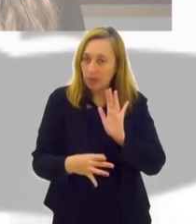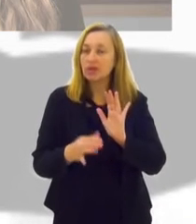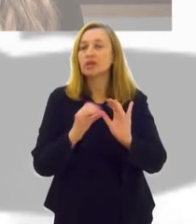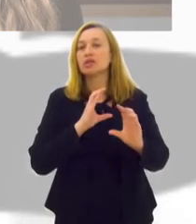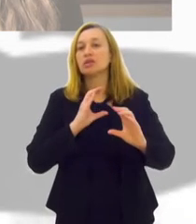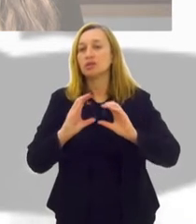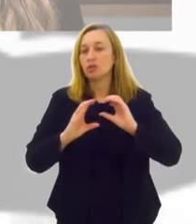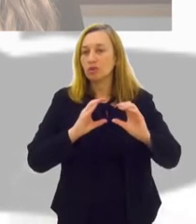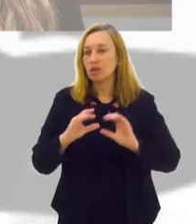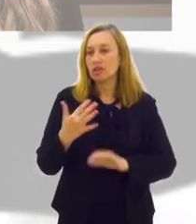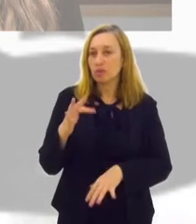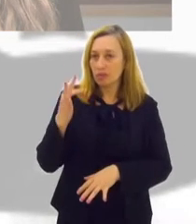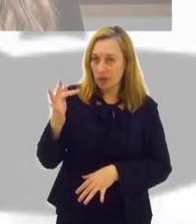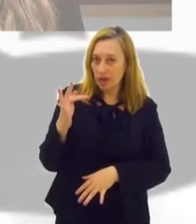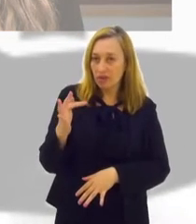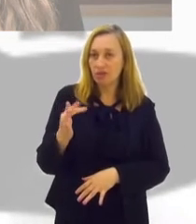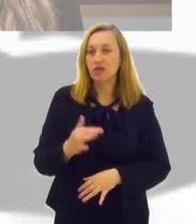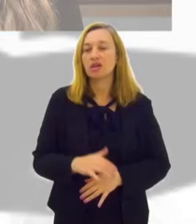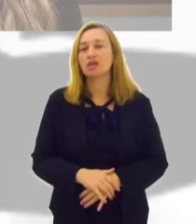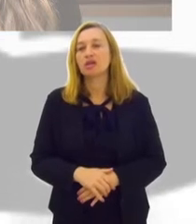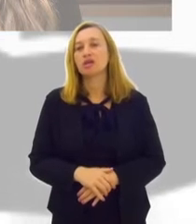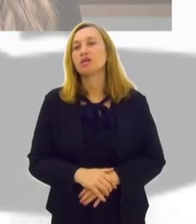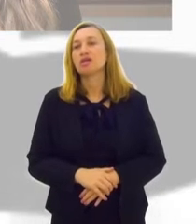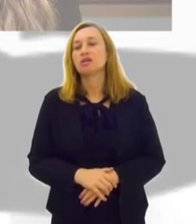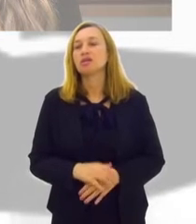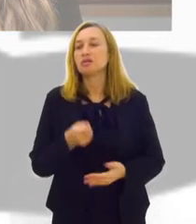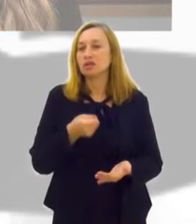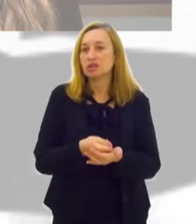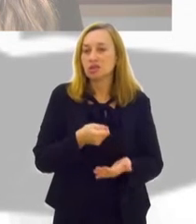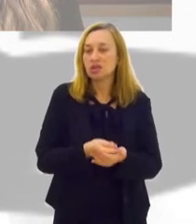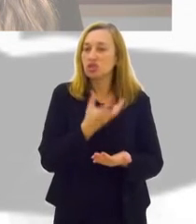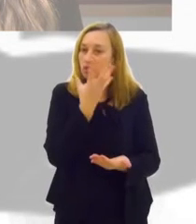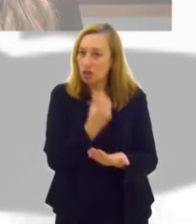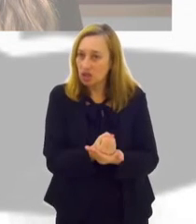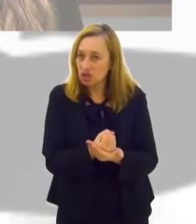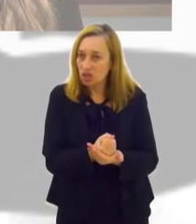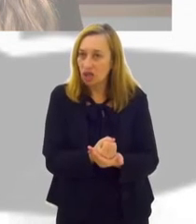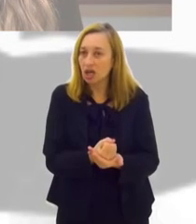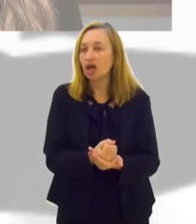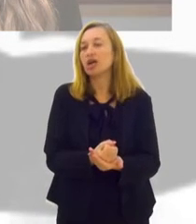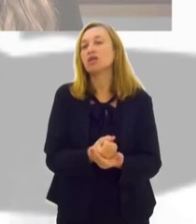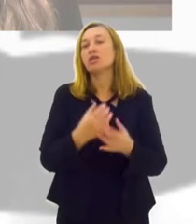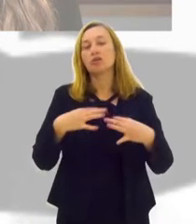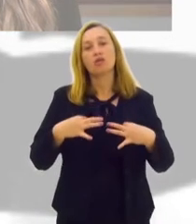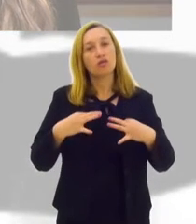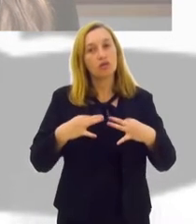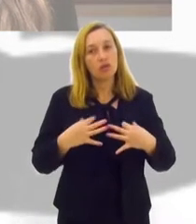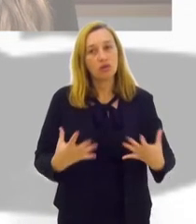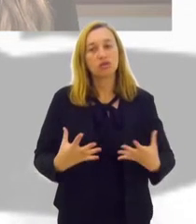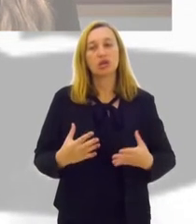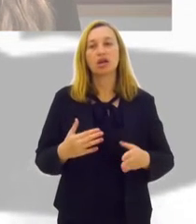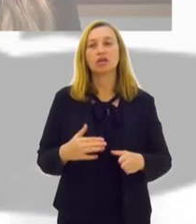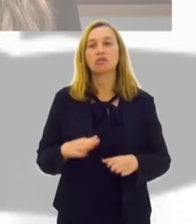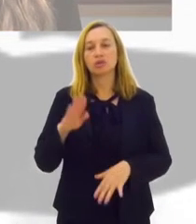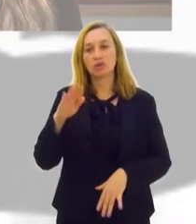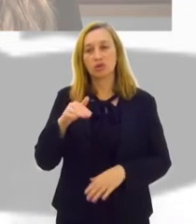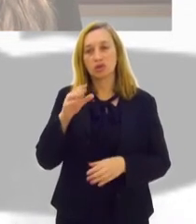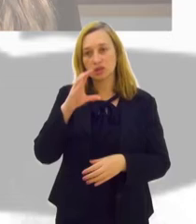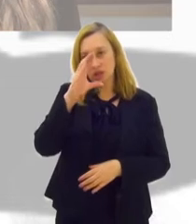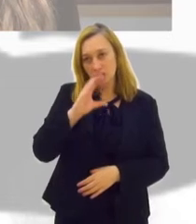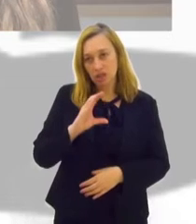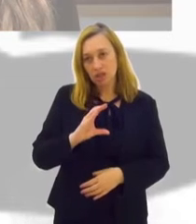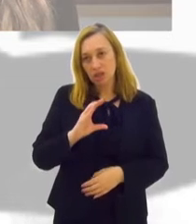essa comunicação prévia, né, ou que se for exigido um cadastro, que seja um cadastro voluntário dos